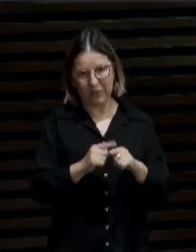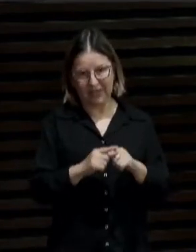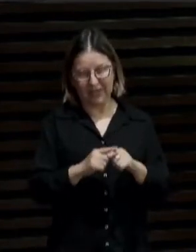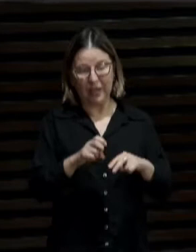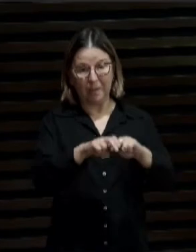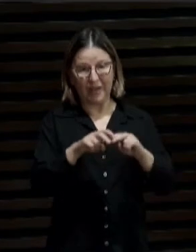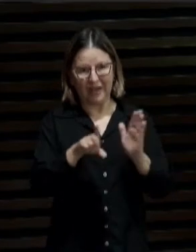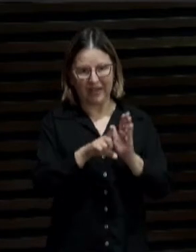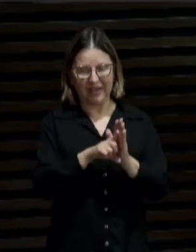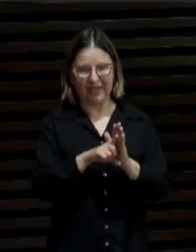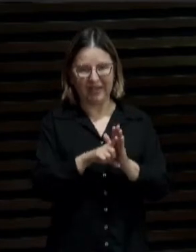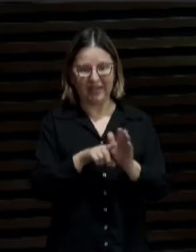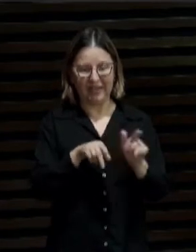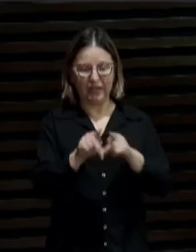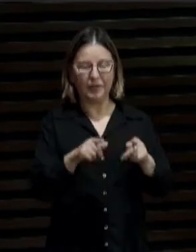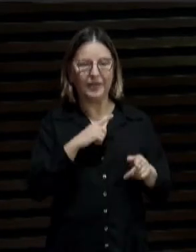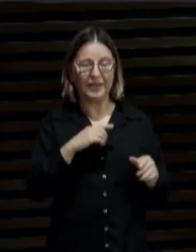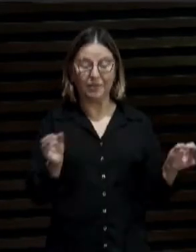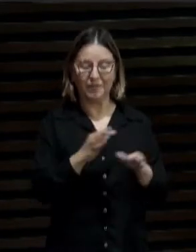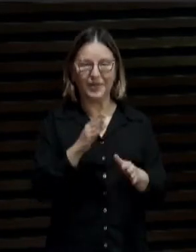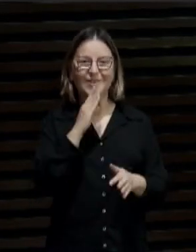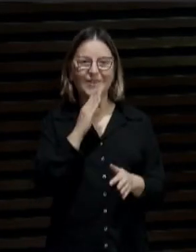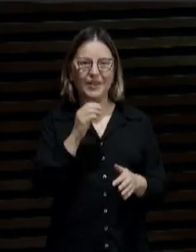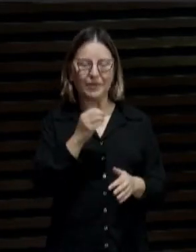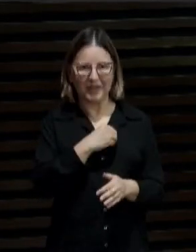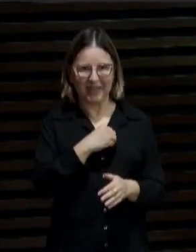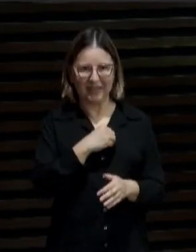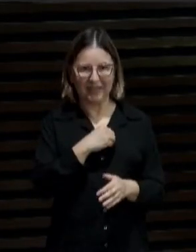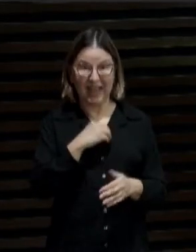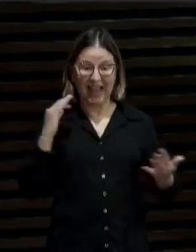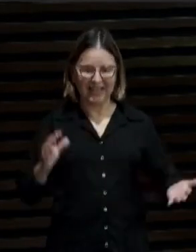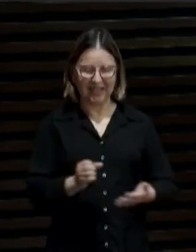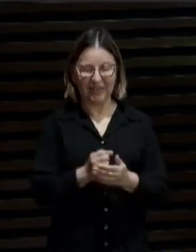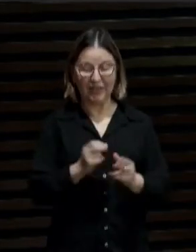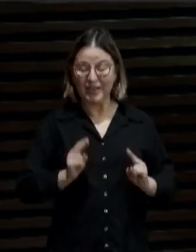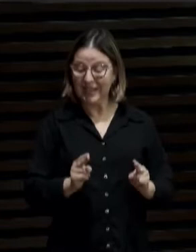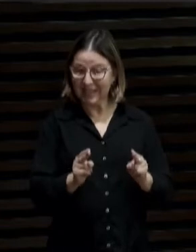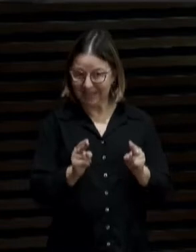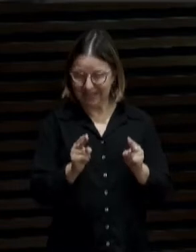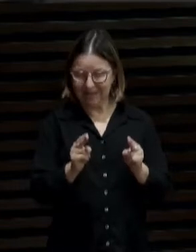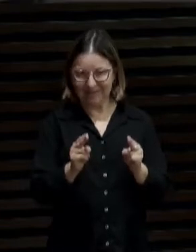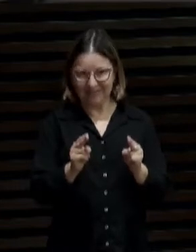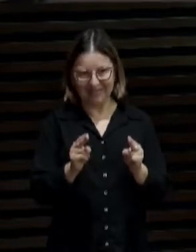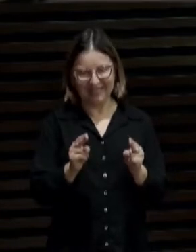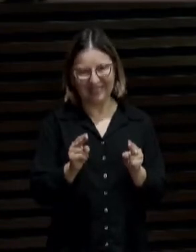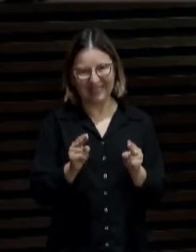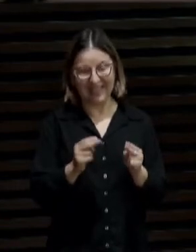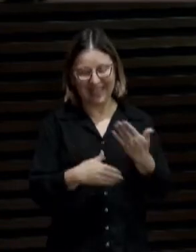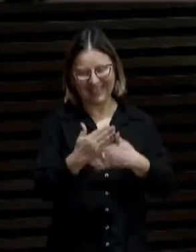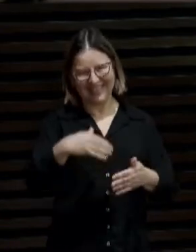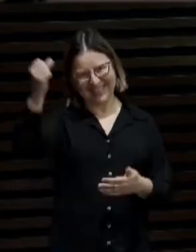conhecimento do pecado. A salvação, ela sempre foi, e ela sempre vai ser, pela